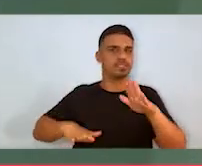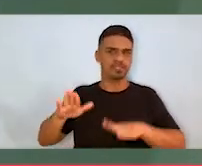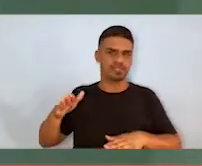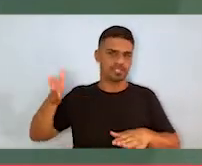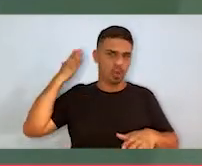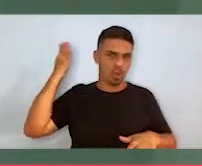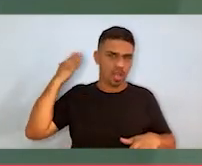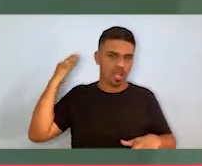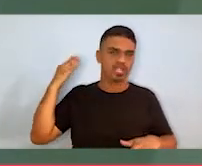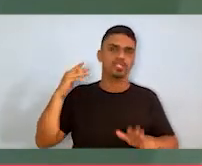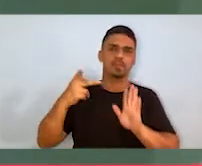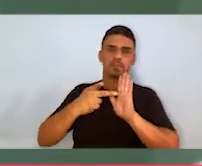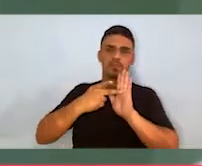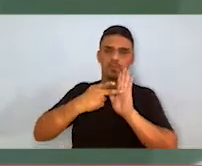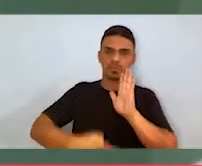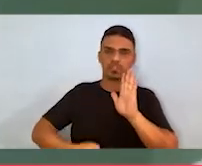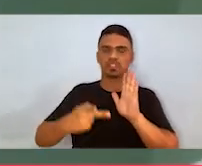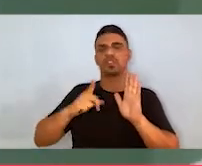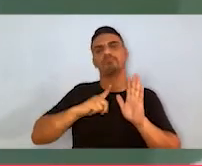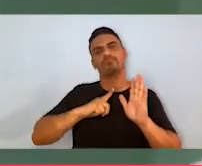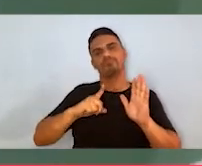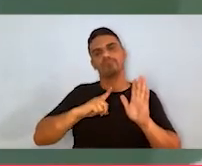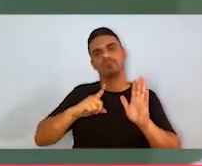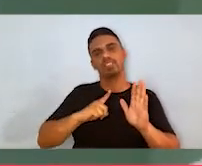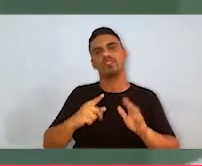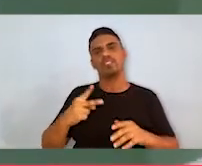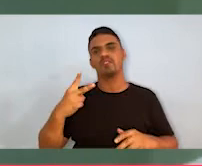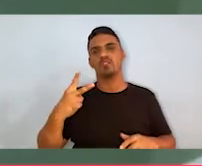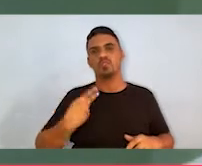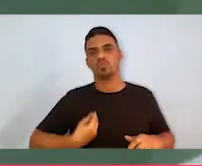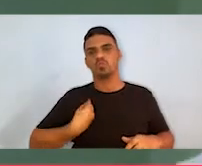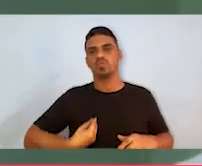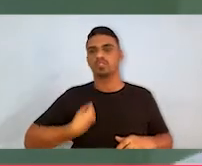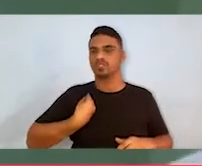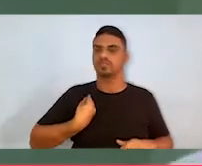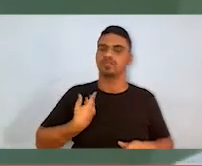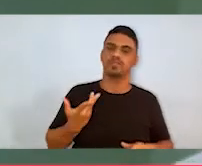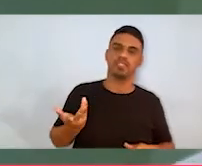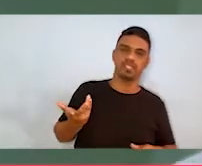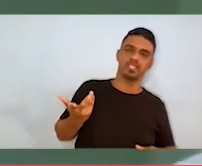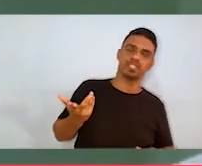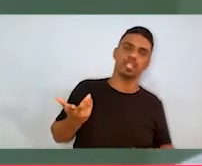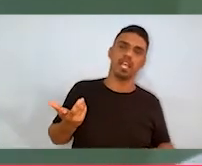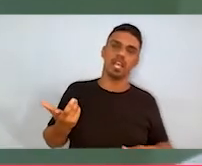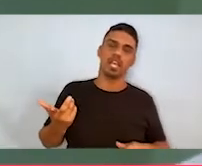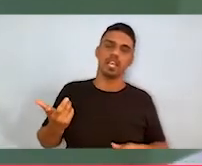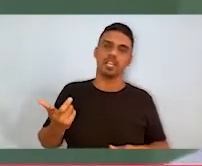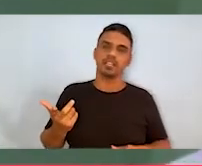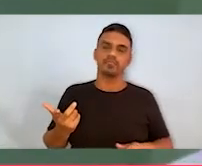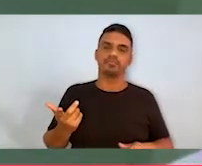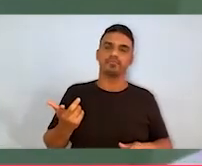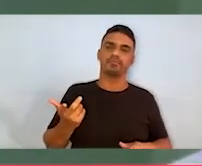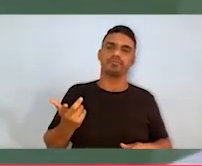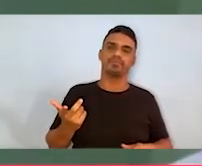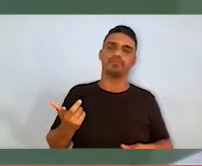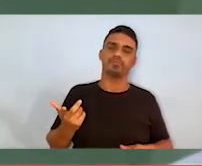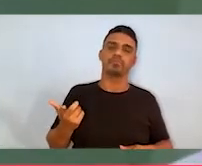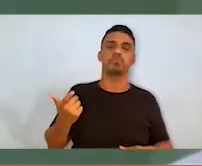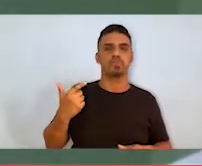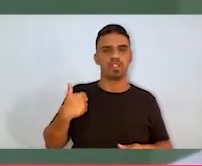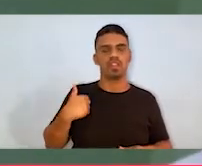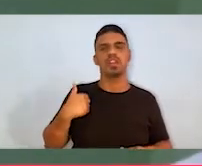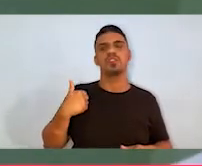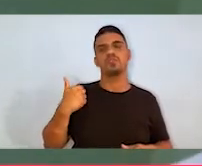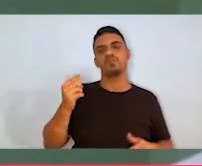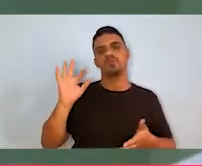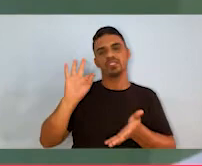últimos projetos que a gente fez na Sun Black, por exemplo, Duas Vidas e o Clara's Journey, eu